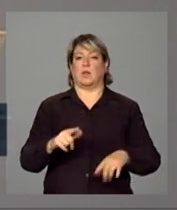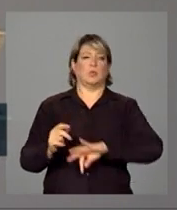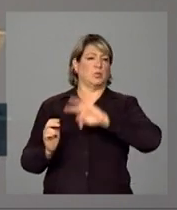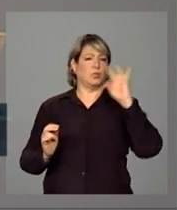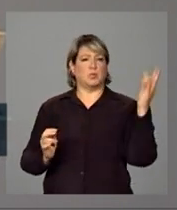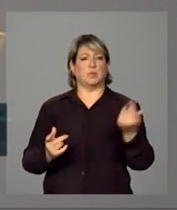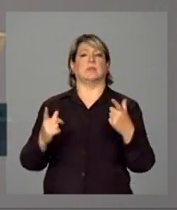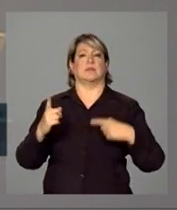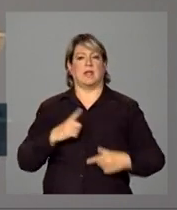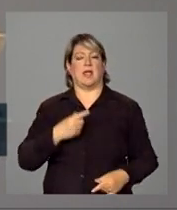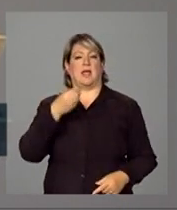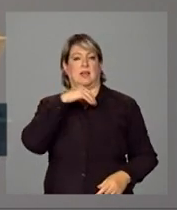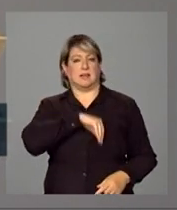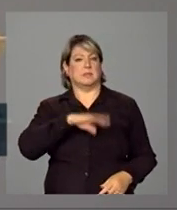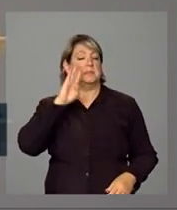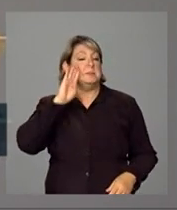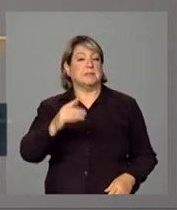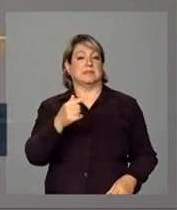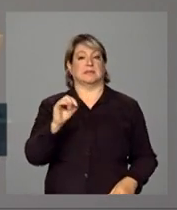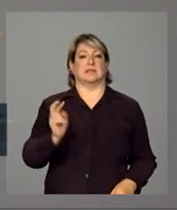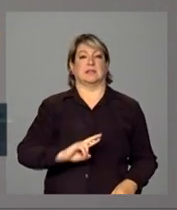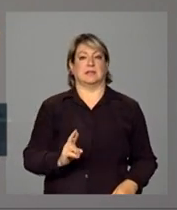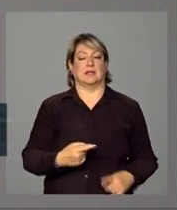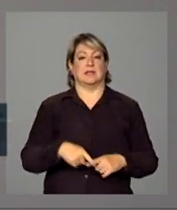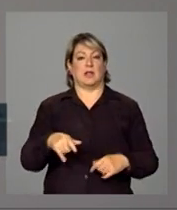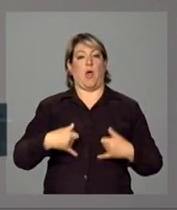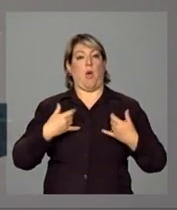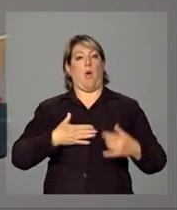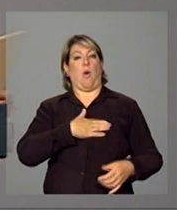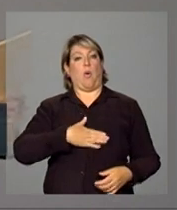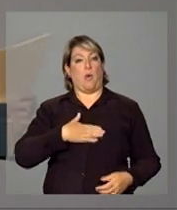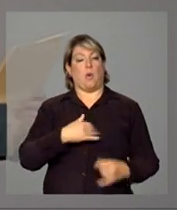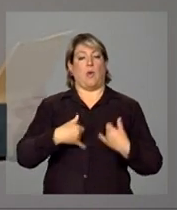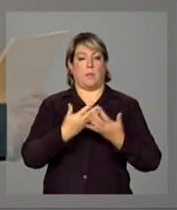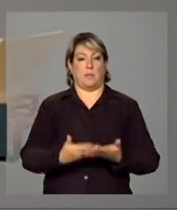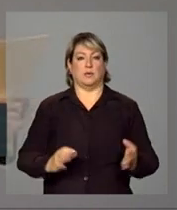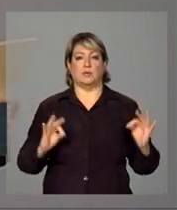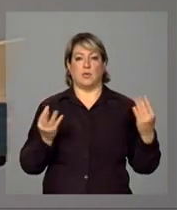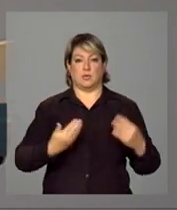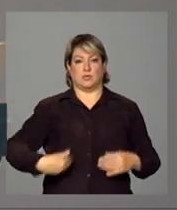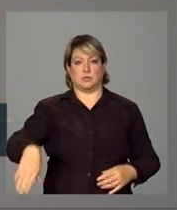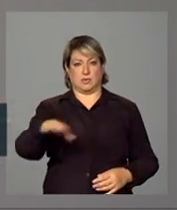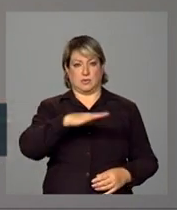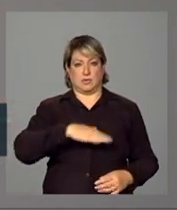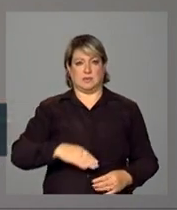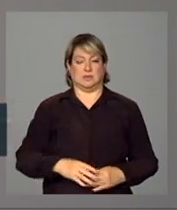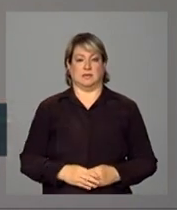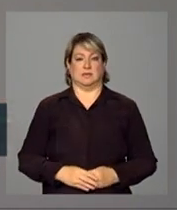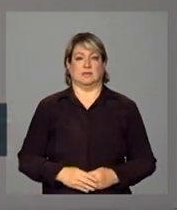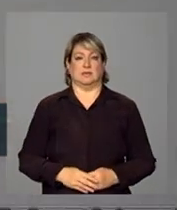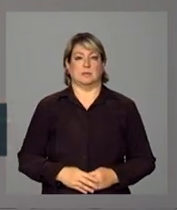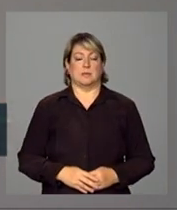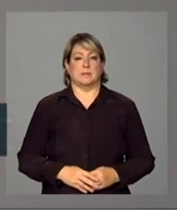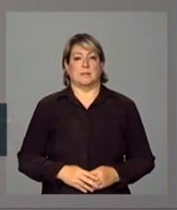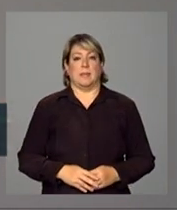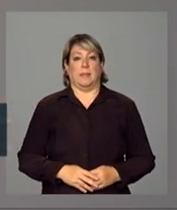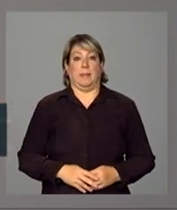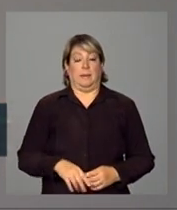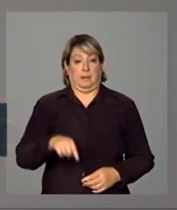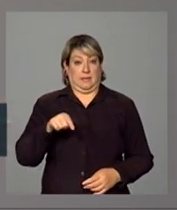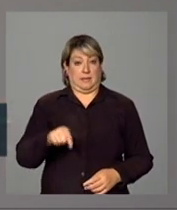fato histórico e é um motivo de orgulho e de comemoração para todos nós. Tendo essa base